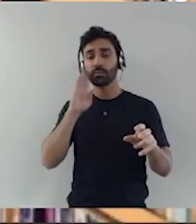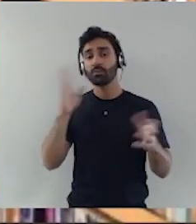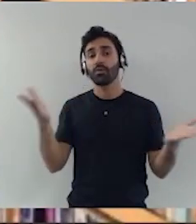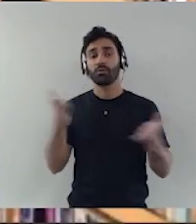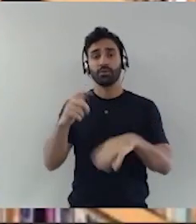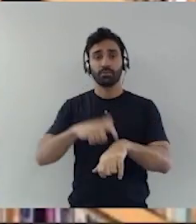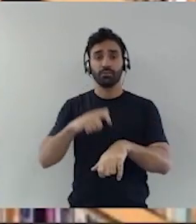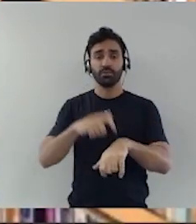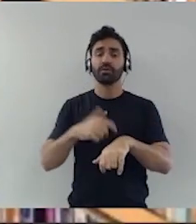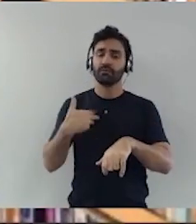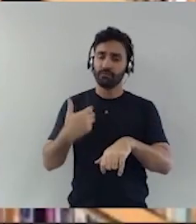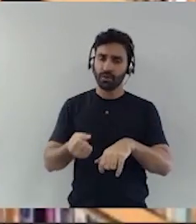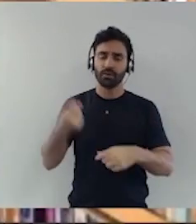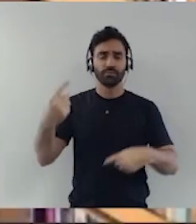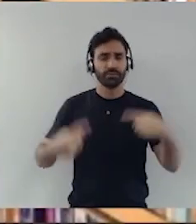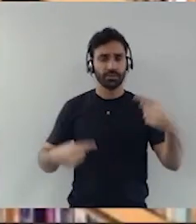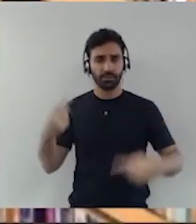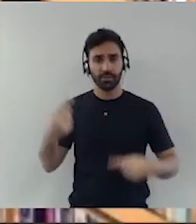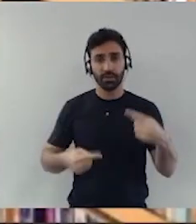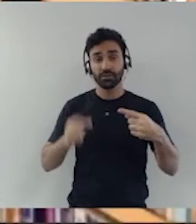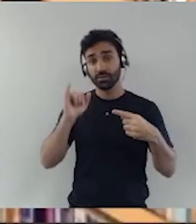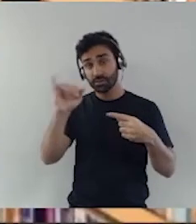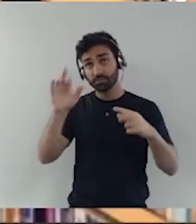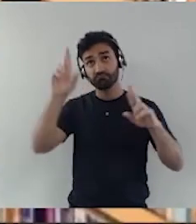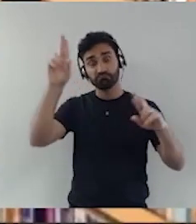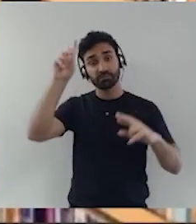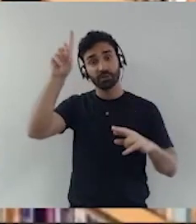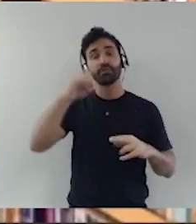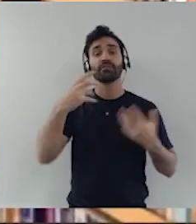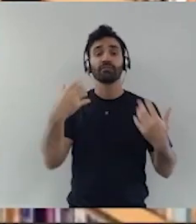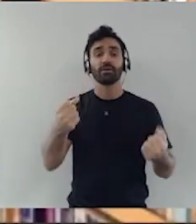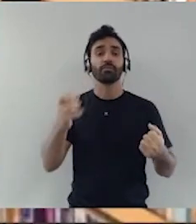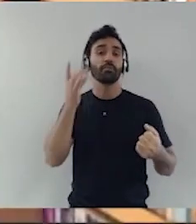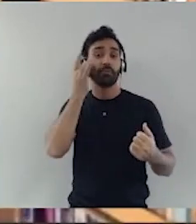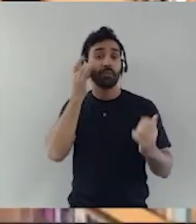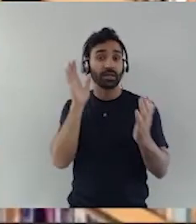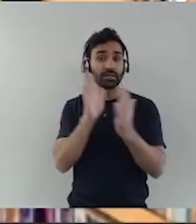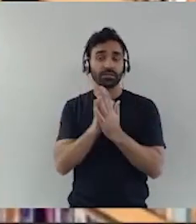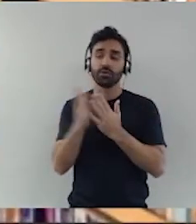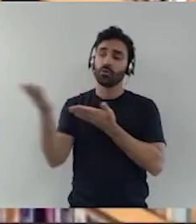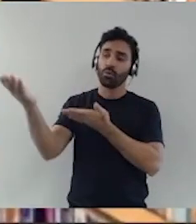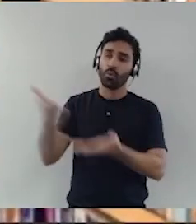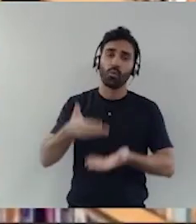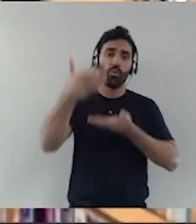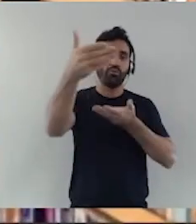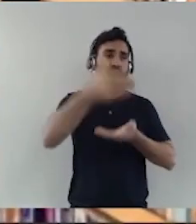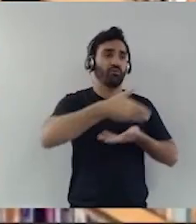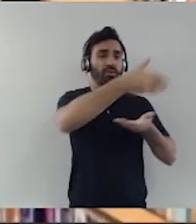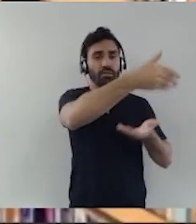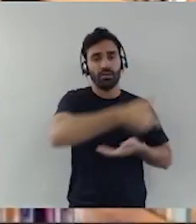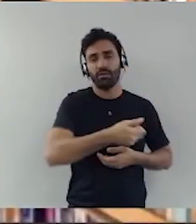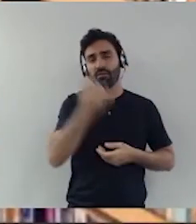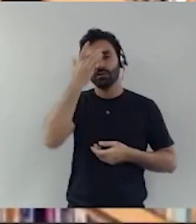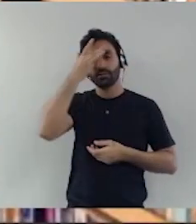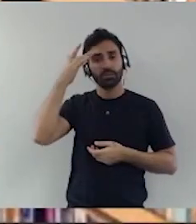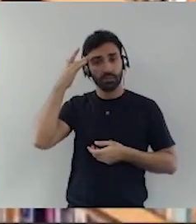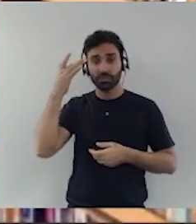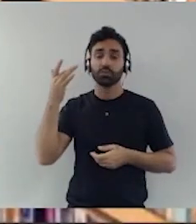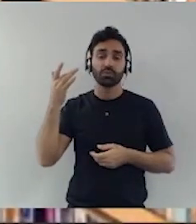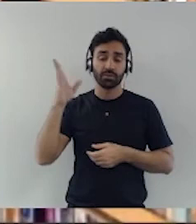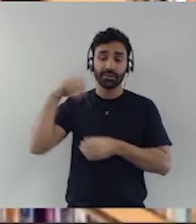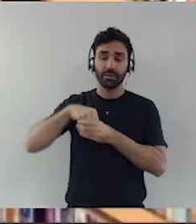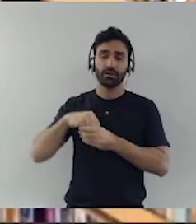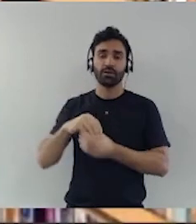Vamos ter alguns debates, se Deus quiser, de forma presencial, professor. Vamos convidá-los, talvez, a participar lá no plenário do